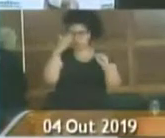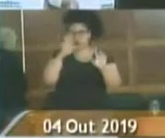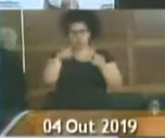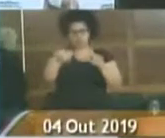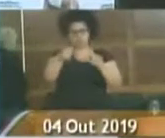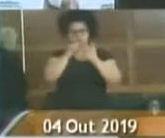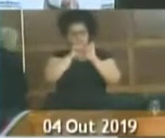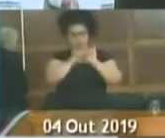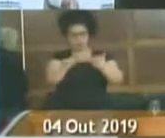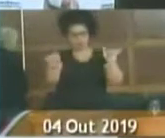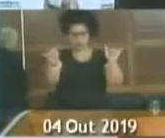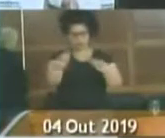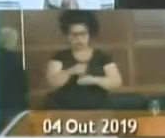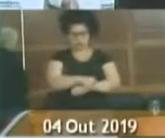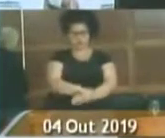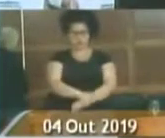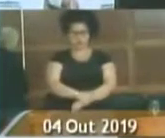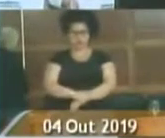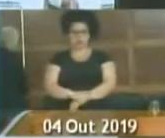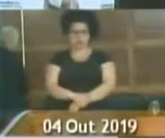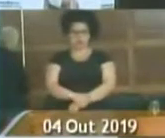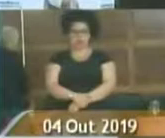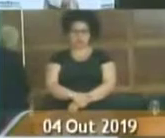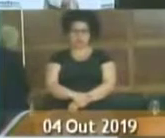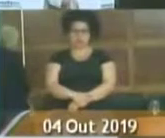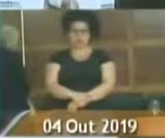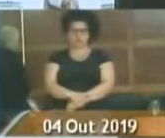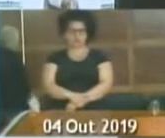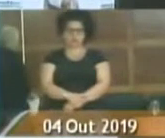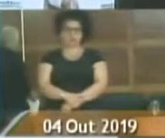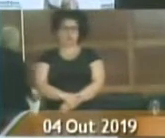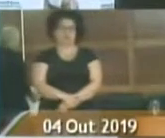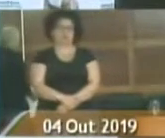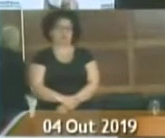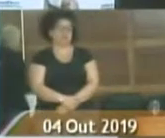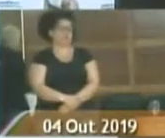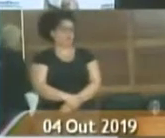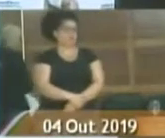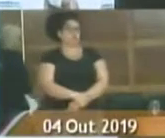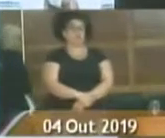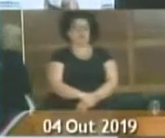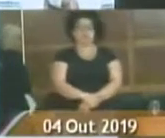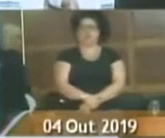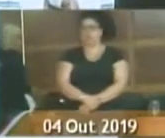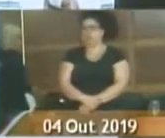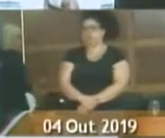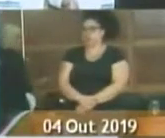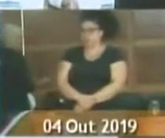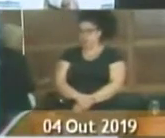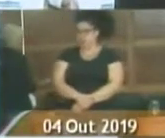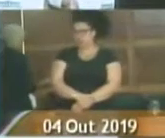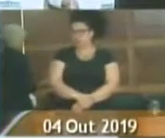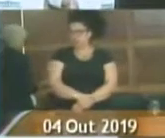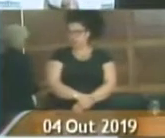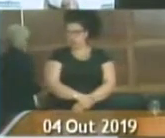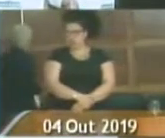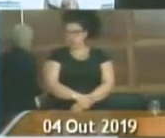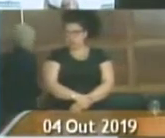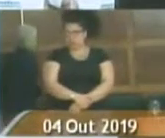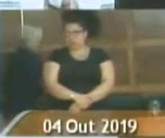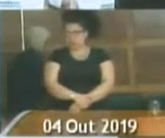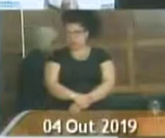passo para quem quiser, é só me procurar. É, o e-mail para se fazer as denúncias de maus-tratos, tá bom?